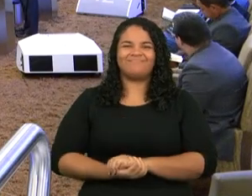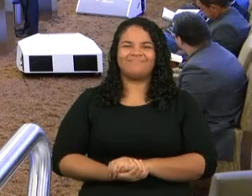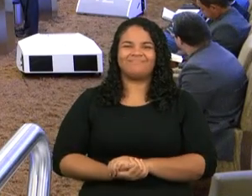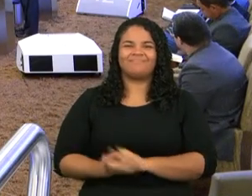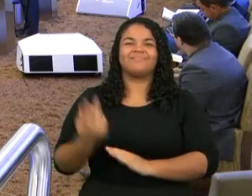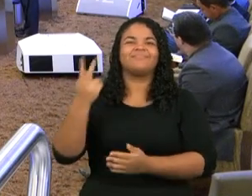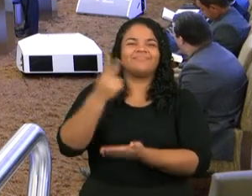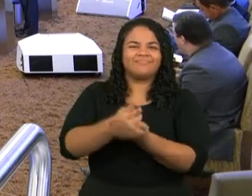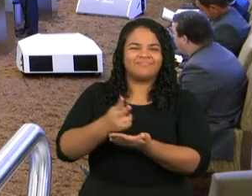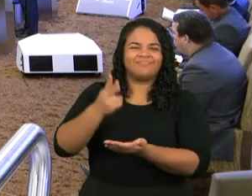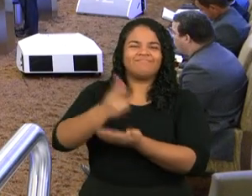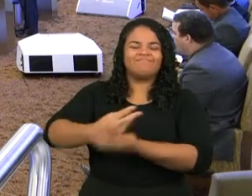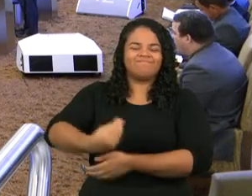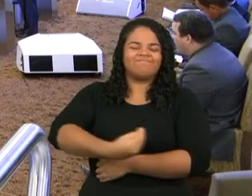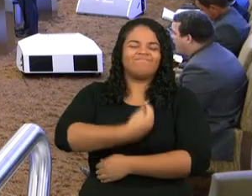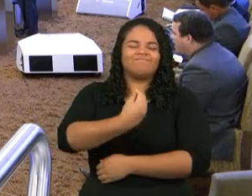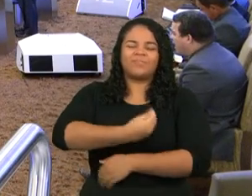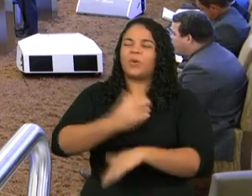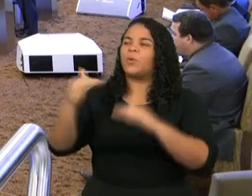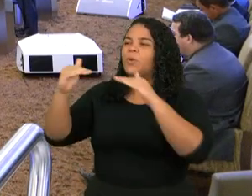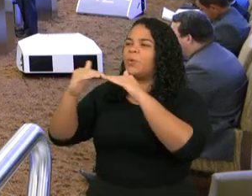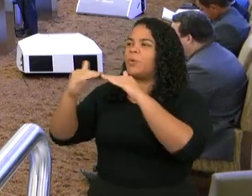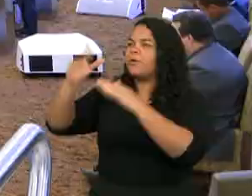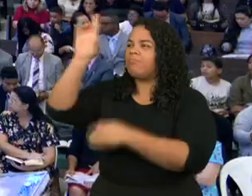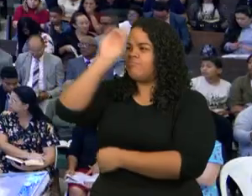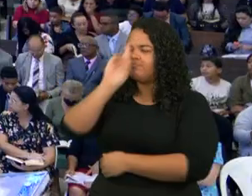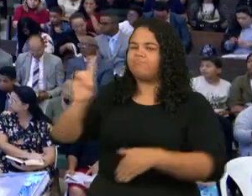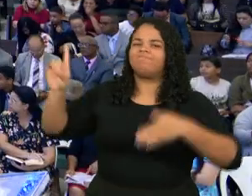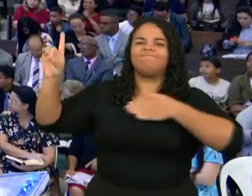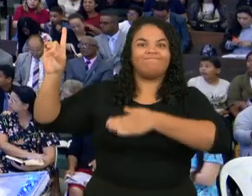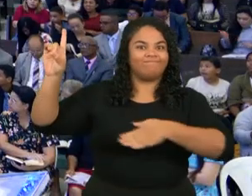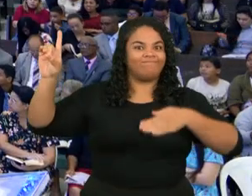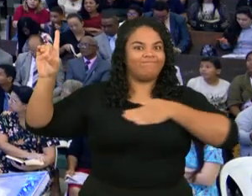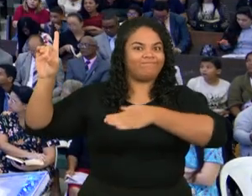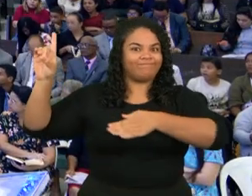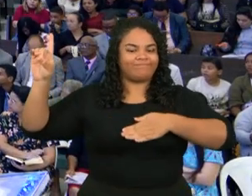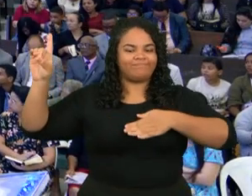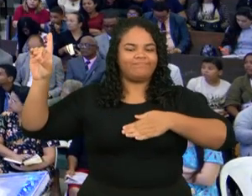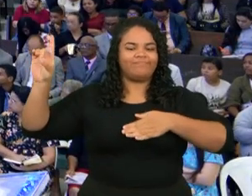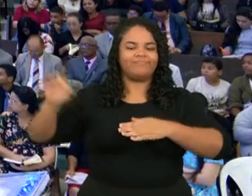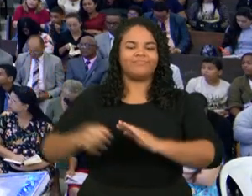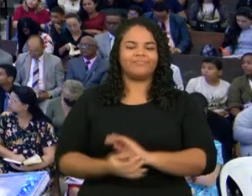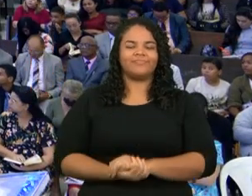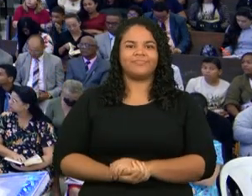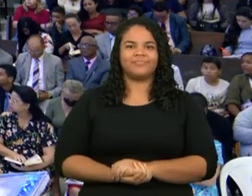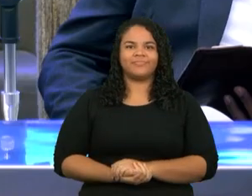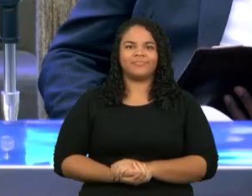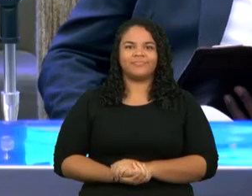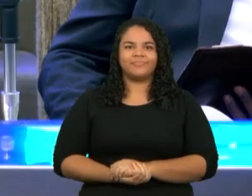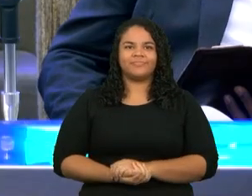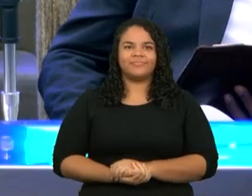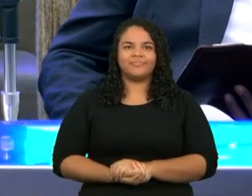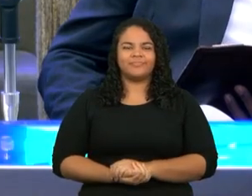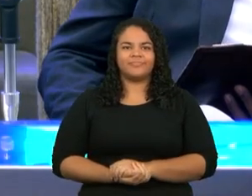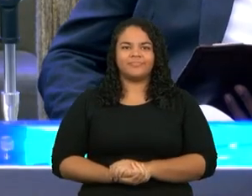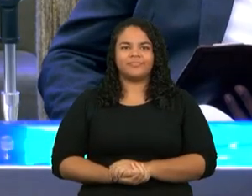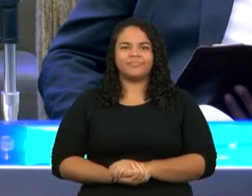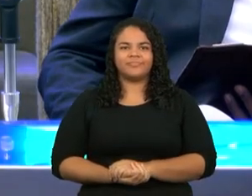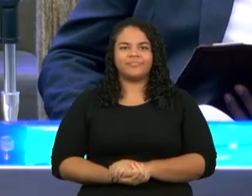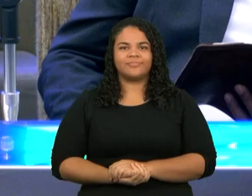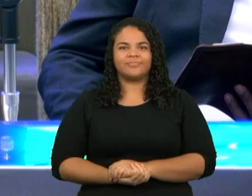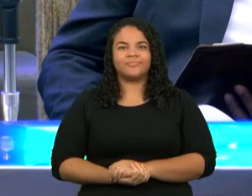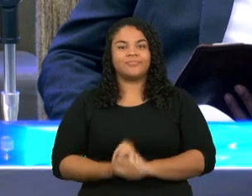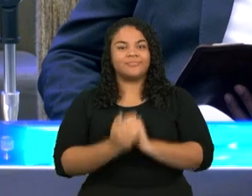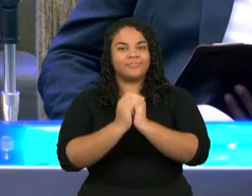O que é agradável ao Senhor nenhum sistema seja